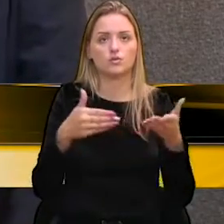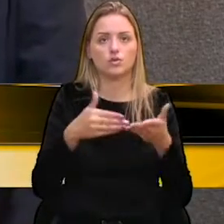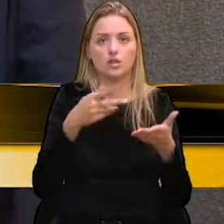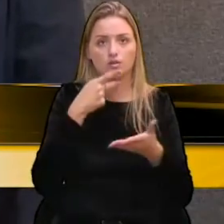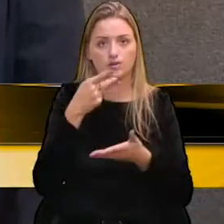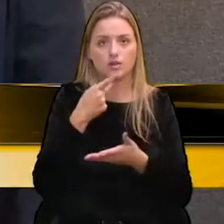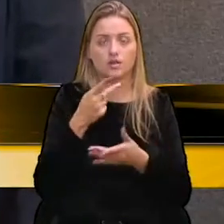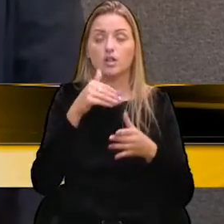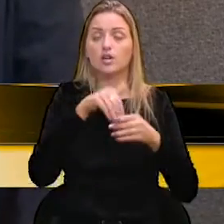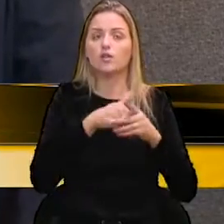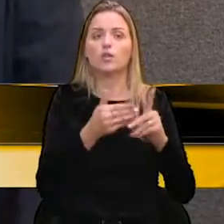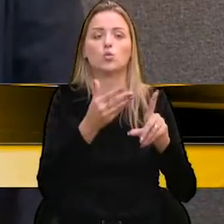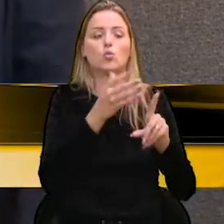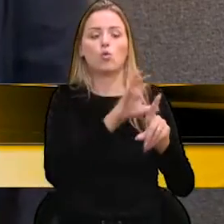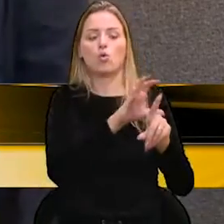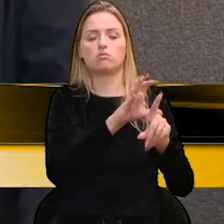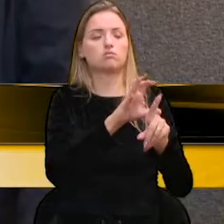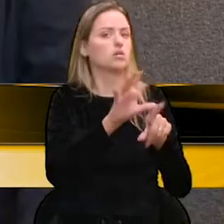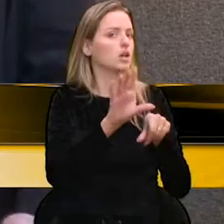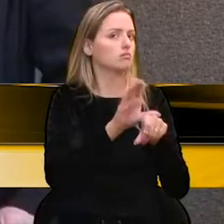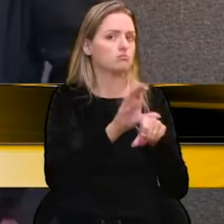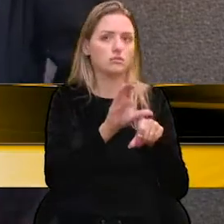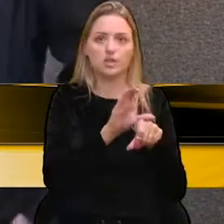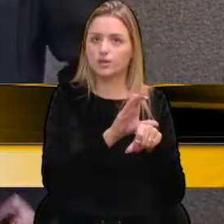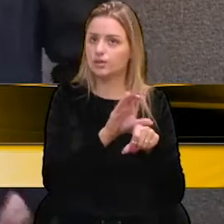declarados, contrários ao parecer,